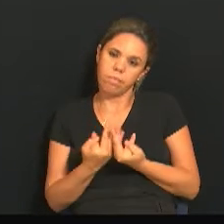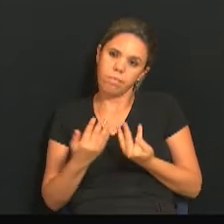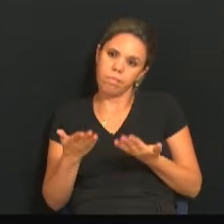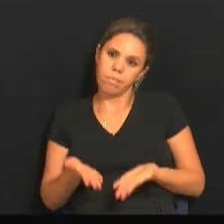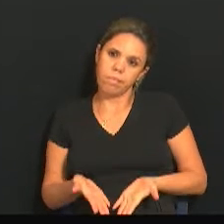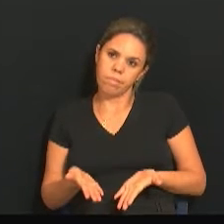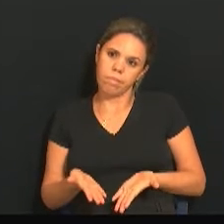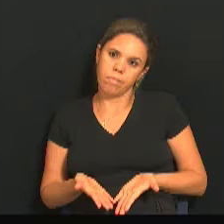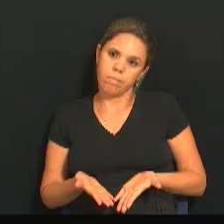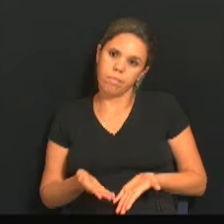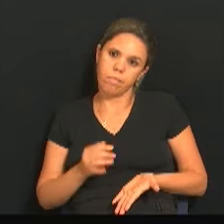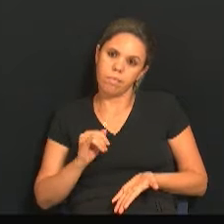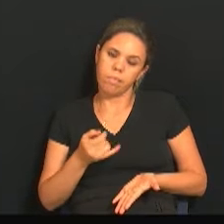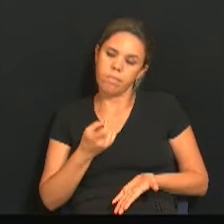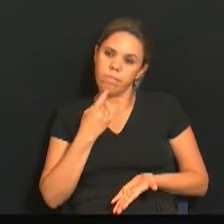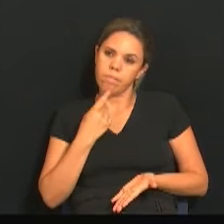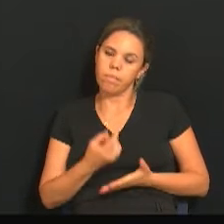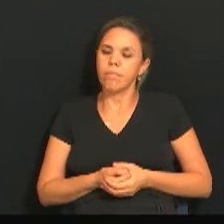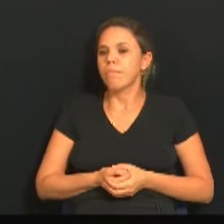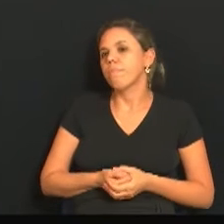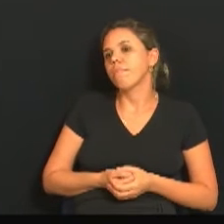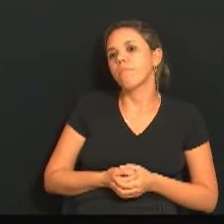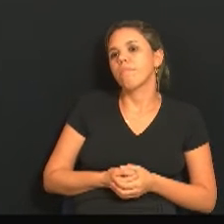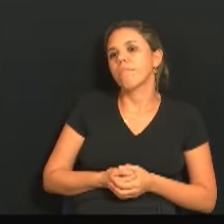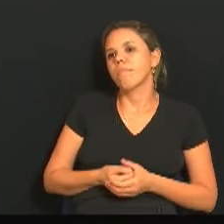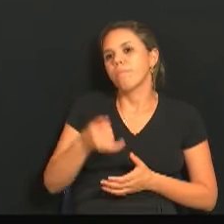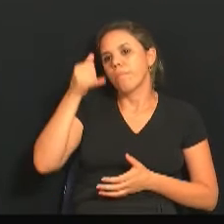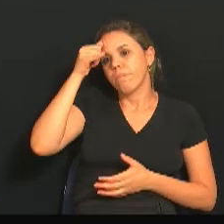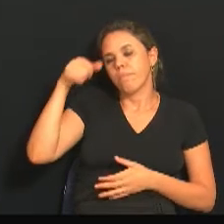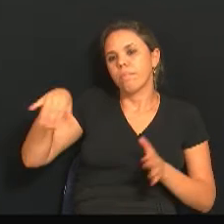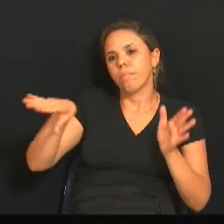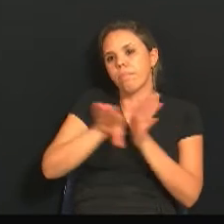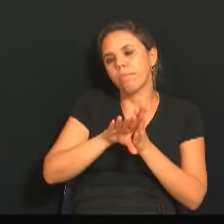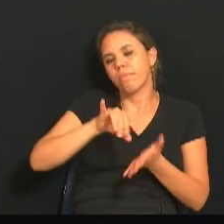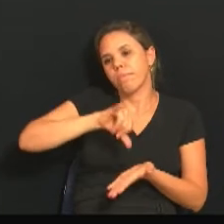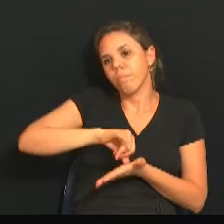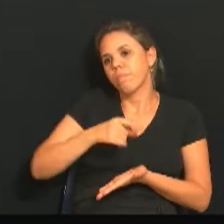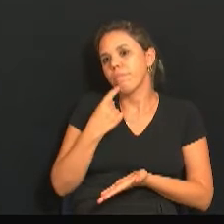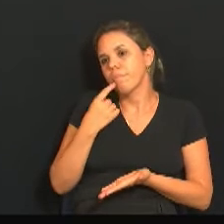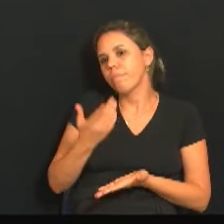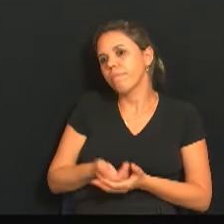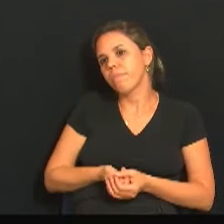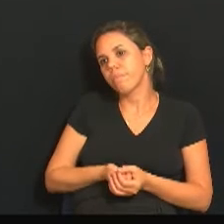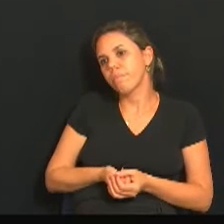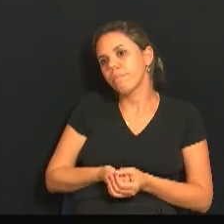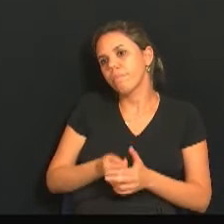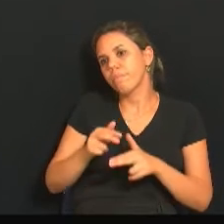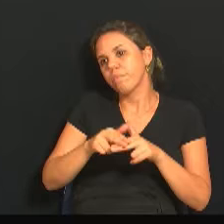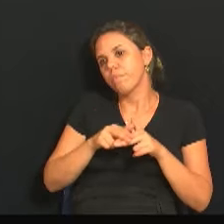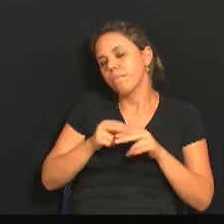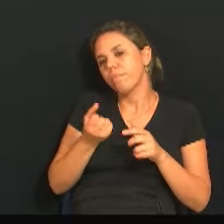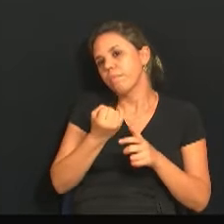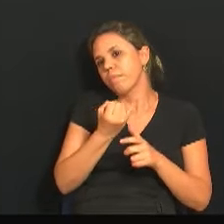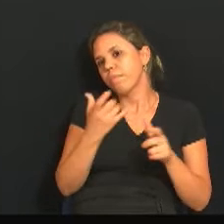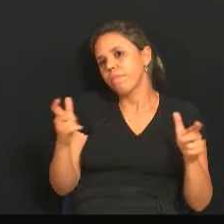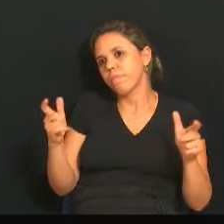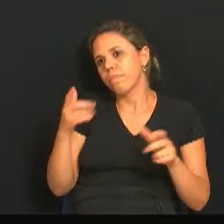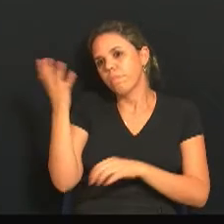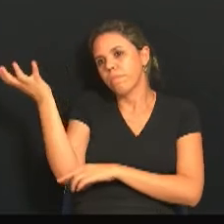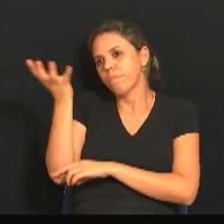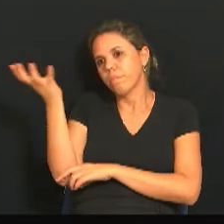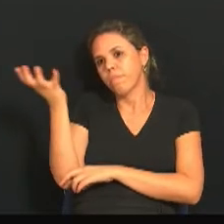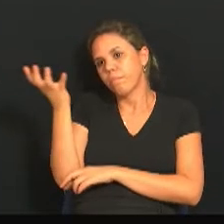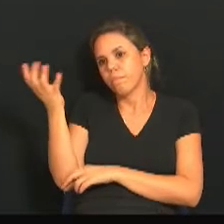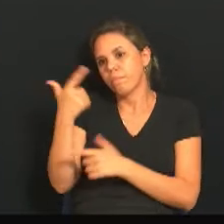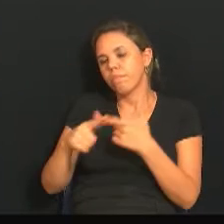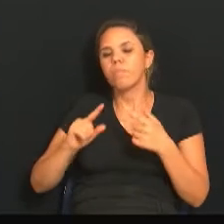que consomem de Campinas, estão evitando de vir aqui para o centro de Campinas em função do número de pedintes, da sujeira,